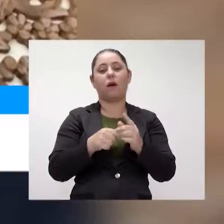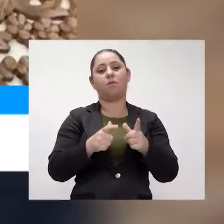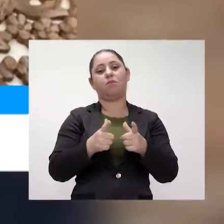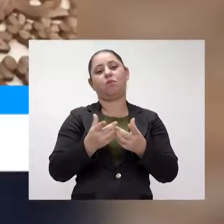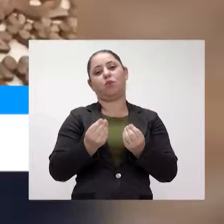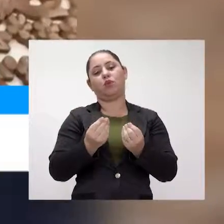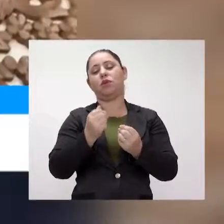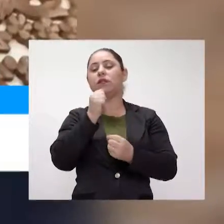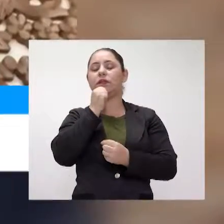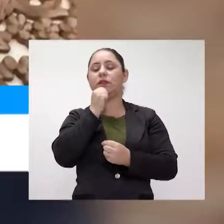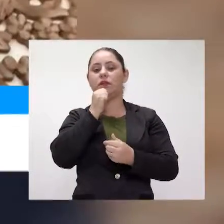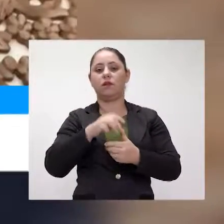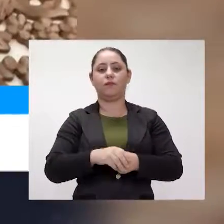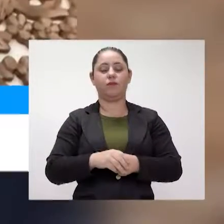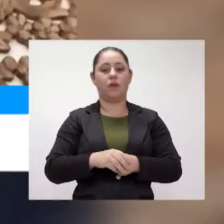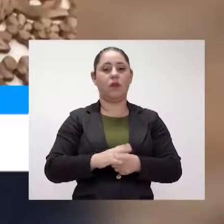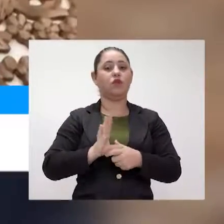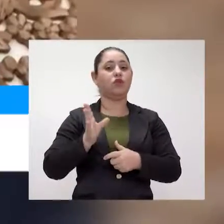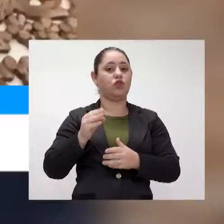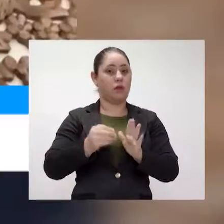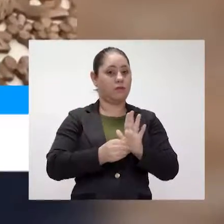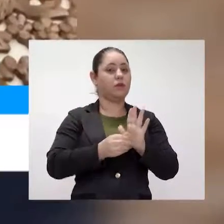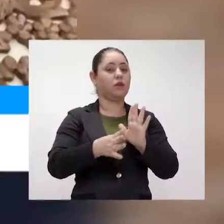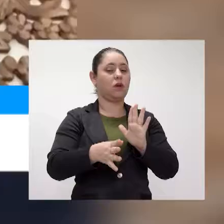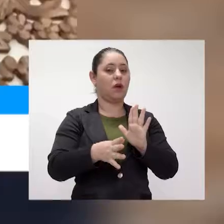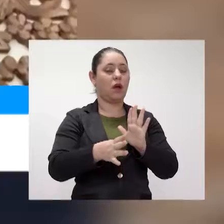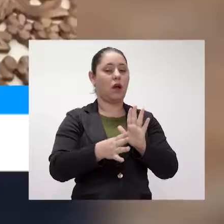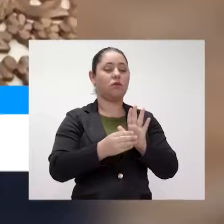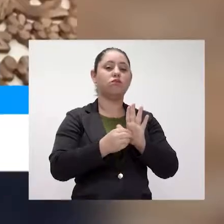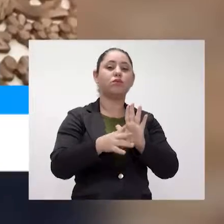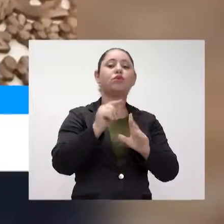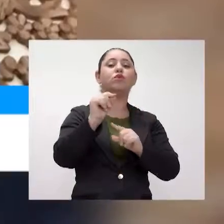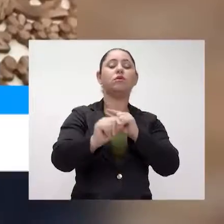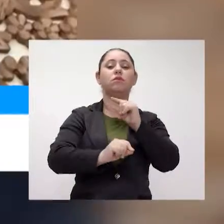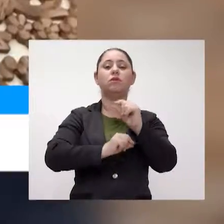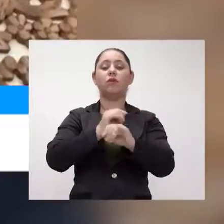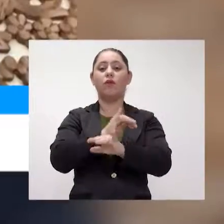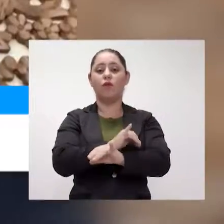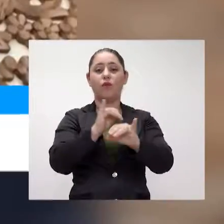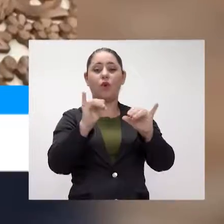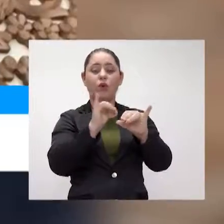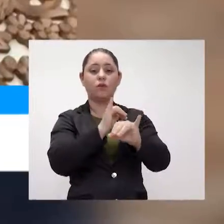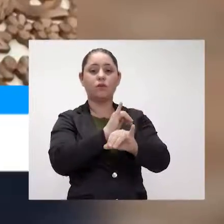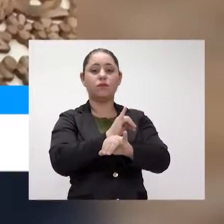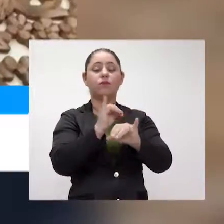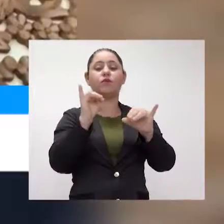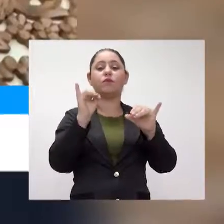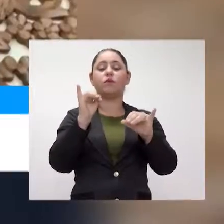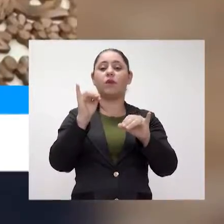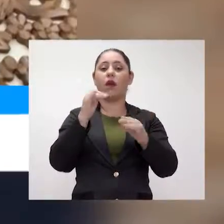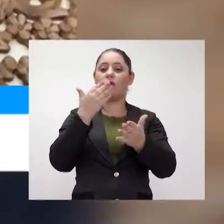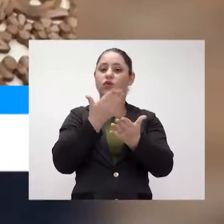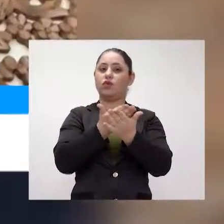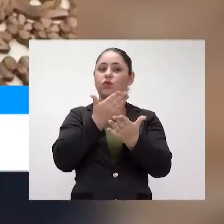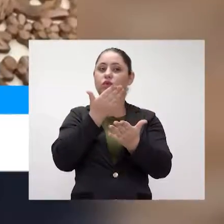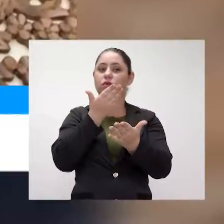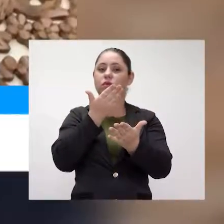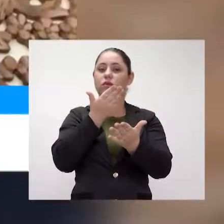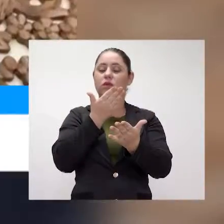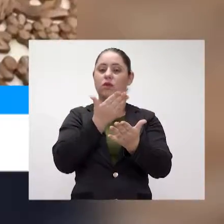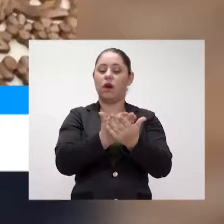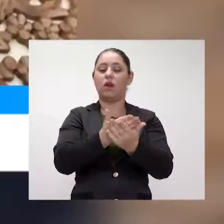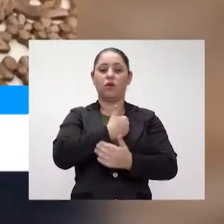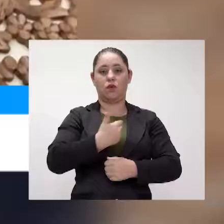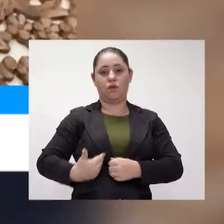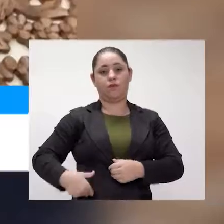muito grande. Então, dentro disso, nós já encaminhamos indicações, informações, está sendo